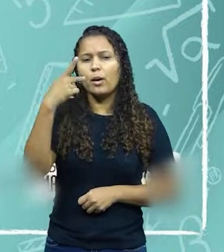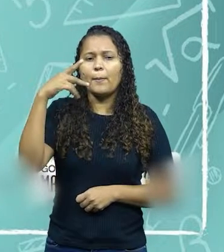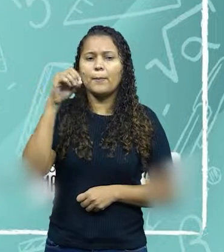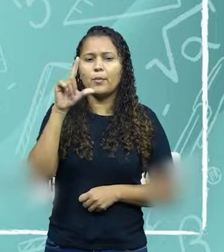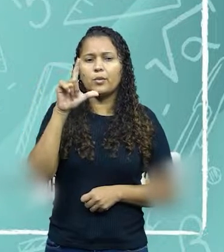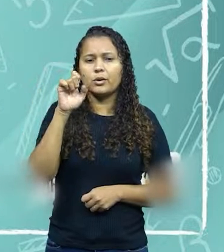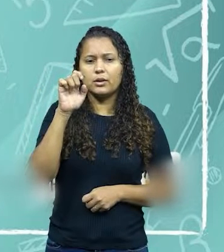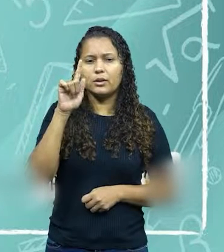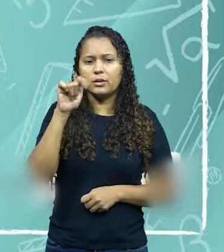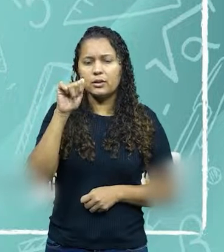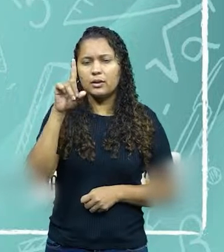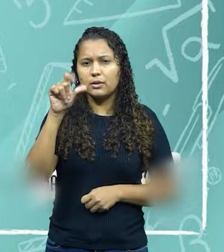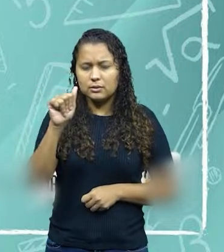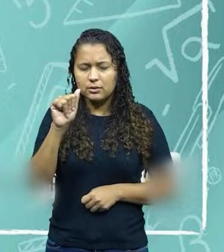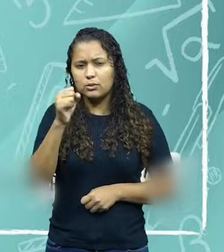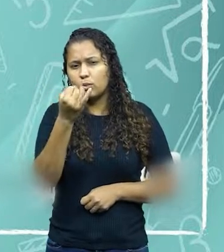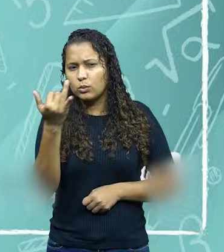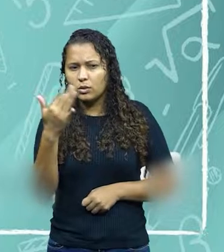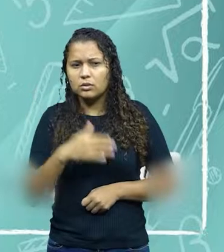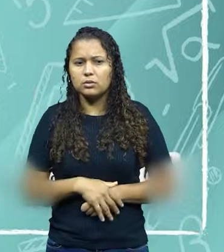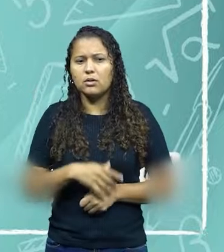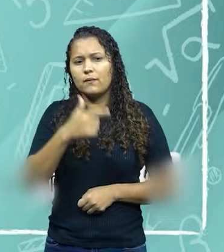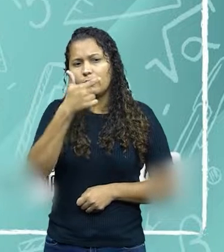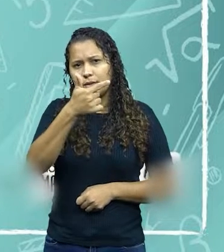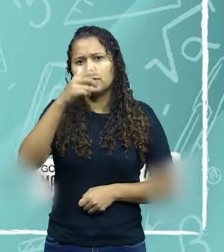uma polegada? Uma polegada, ela equivale a